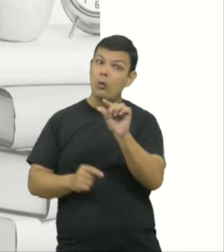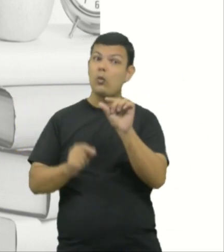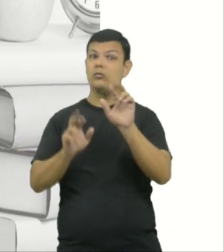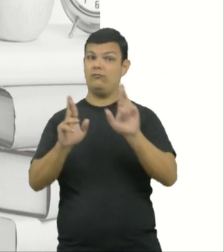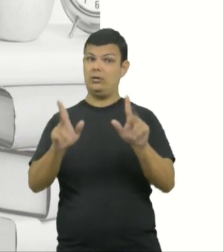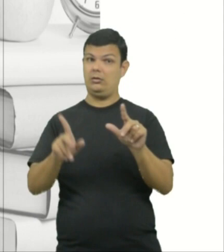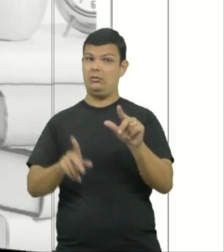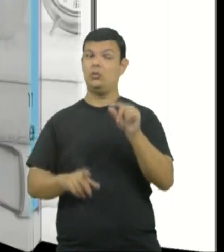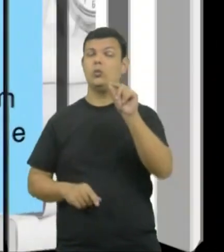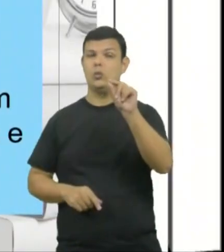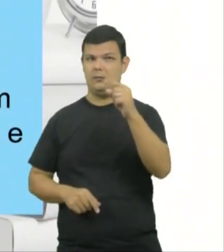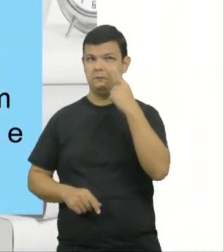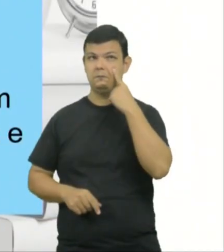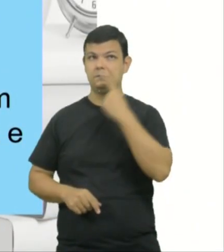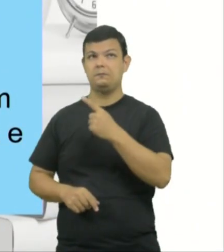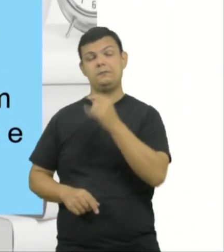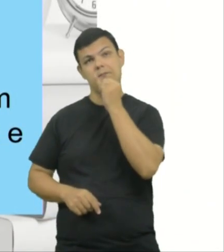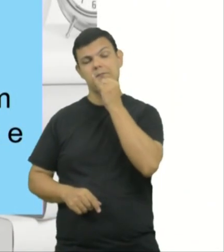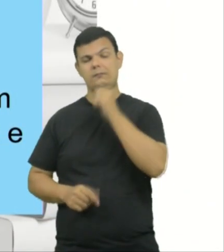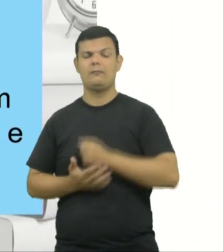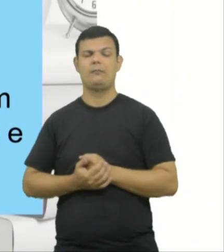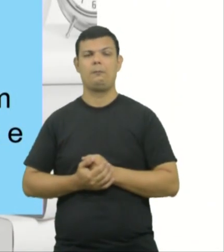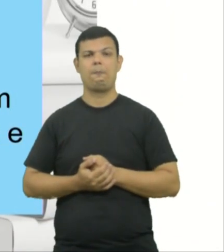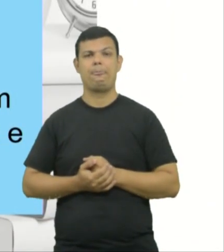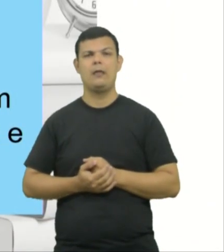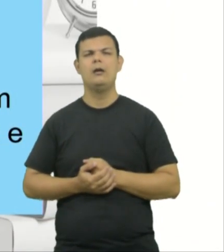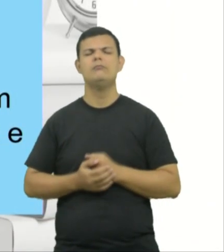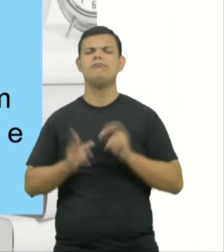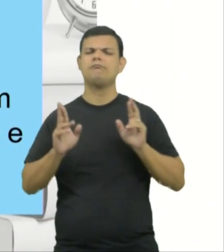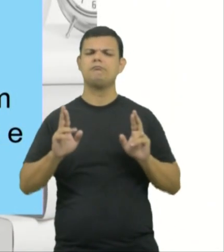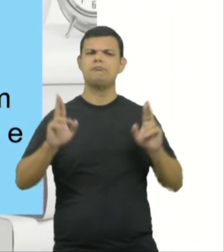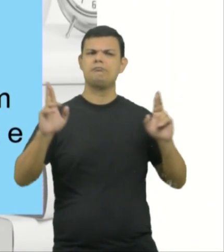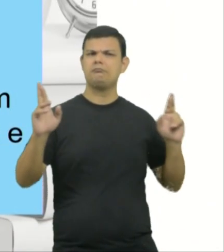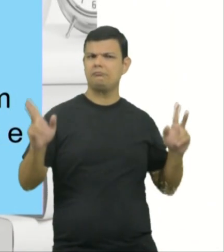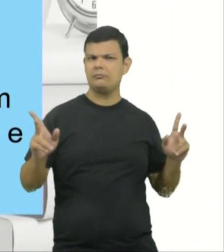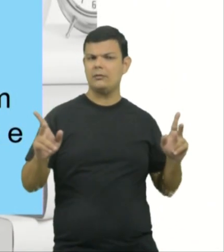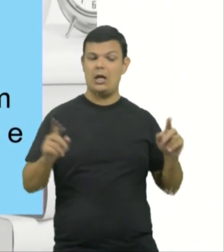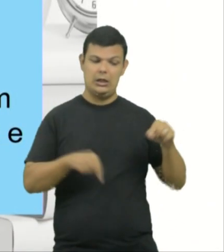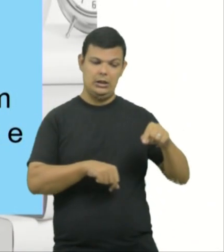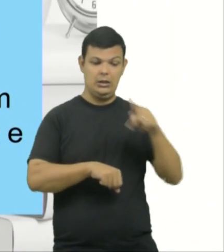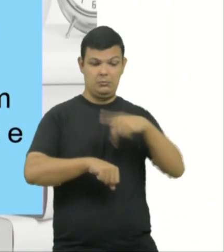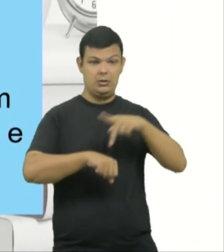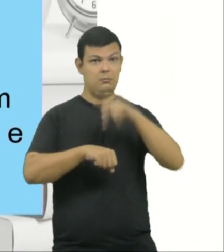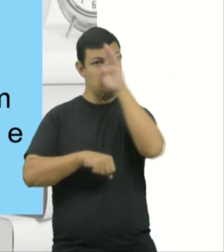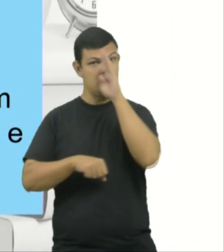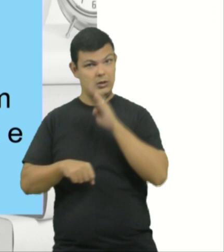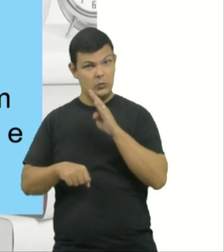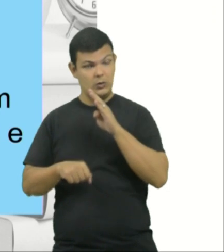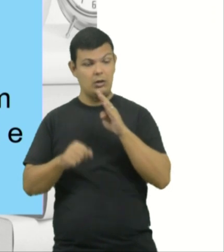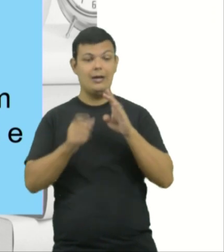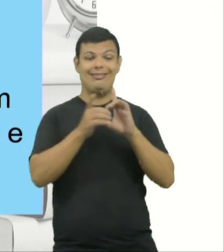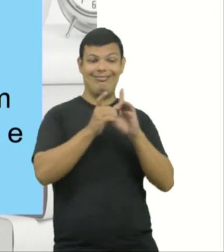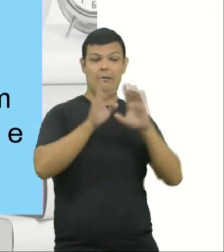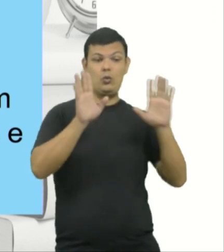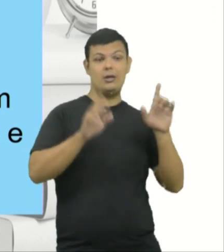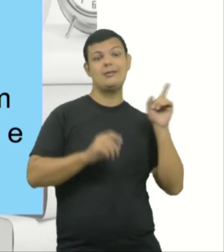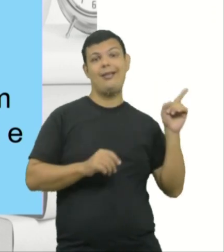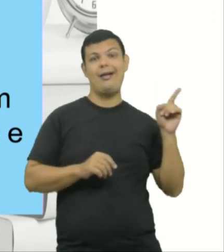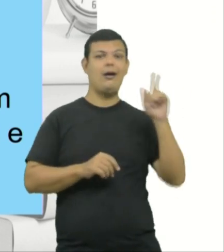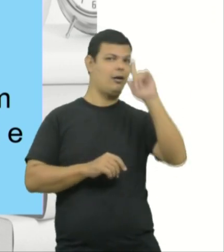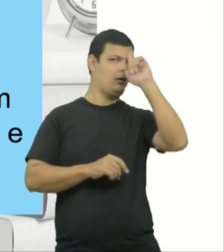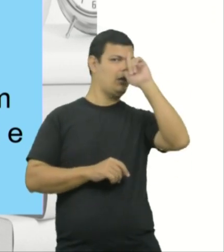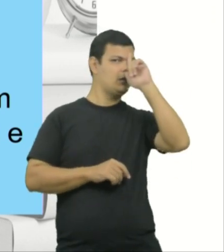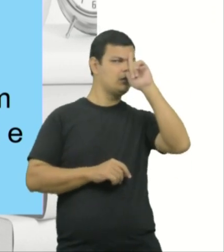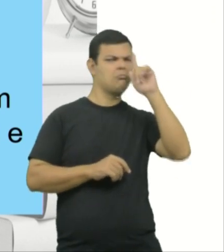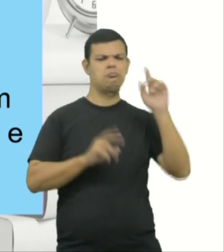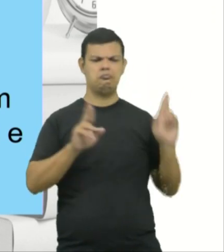Vamos olhar no slide aqui. Por exemplo, qual é a diferença entre democracia no Brasil e democracia em Atenas, na